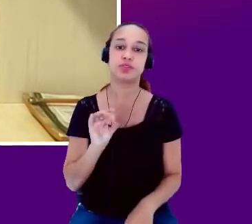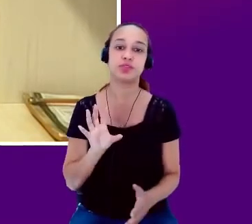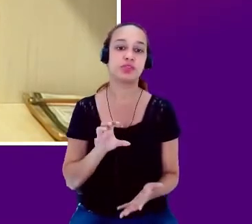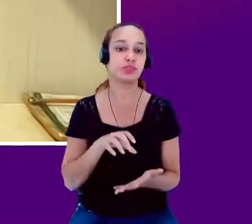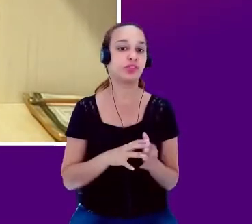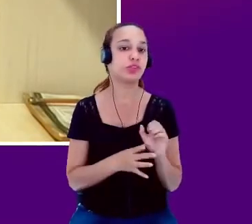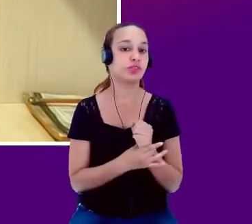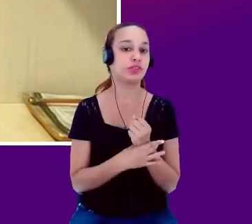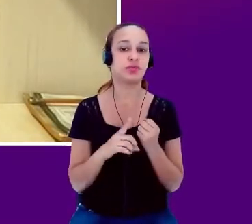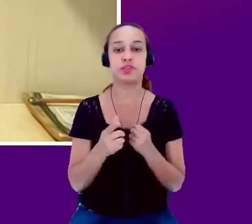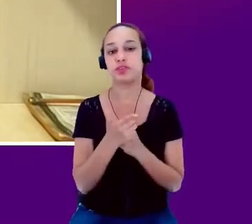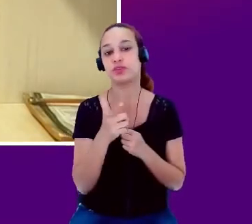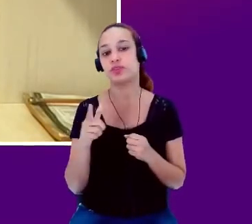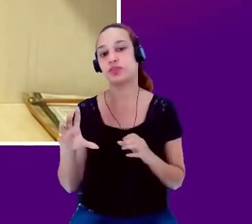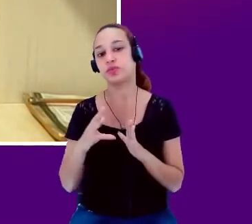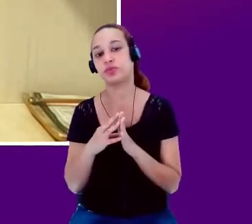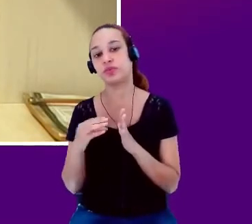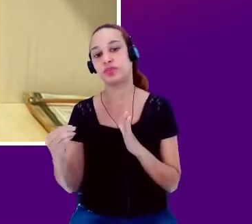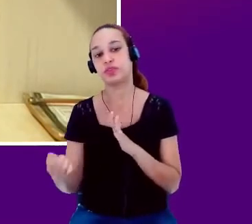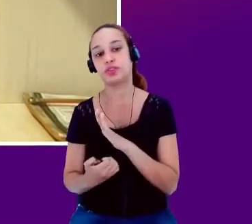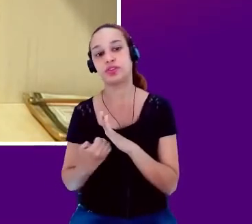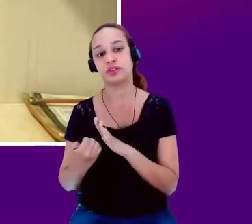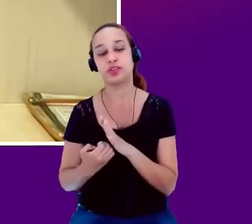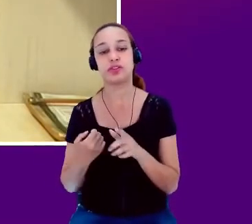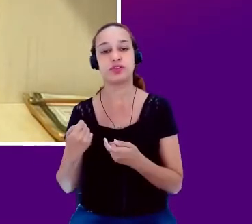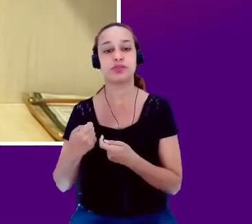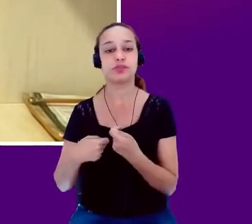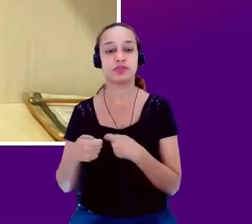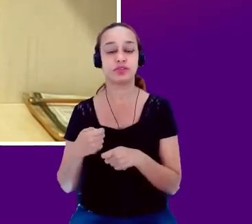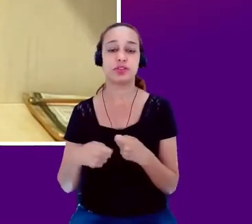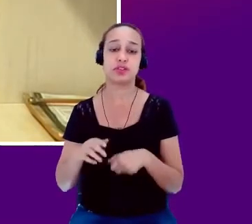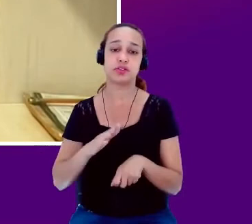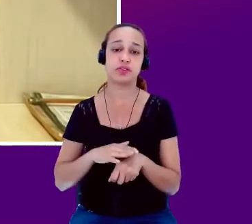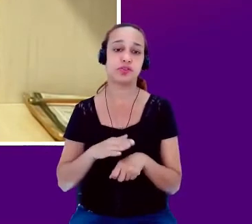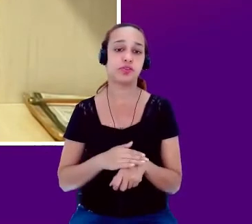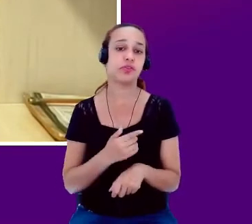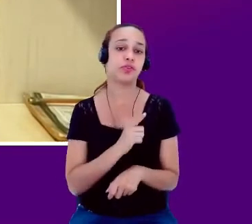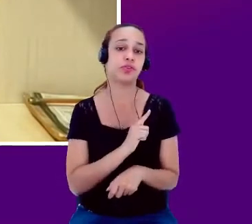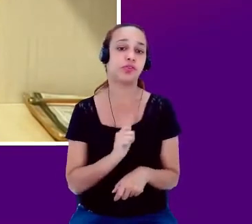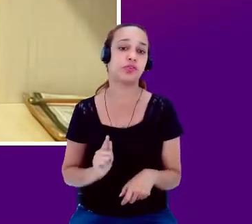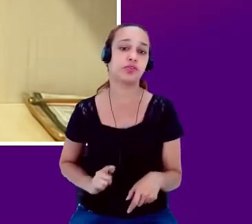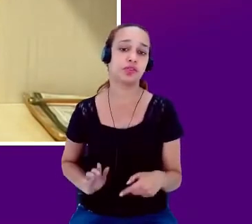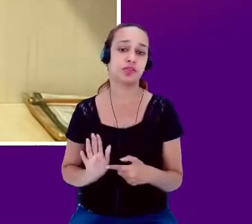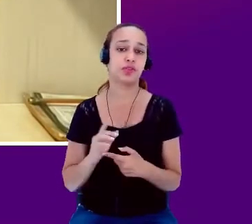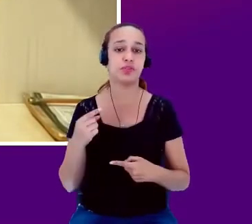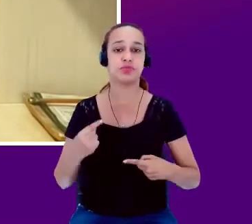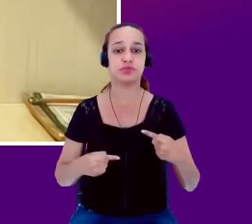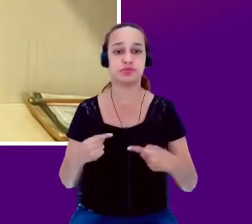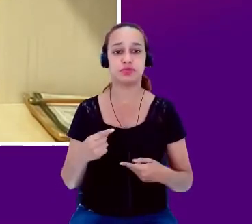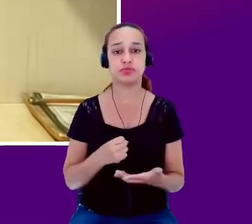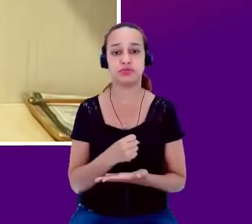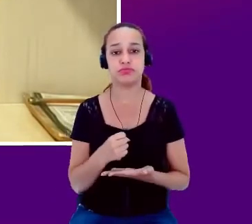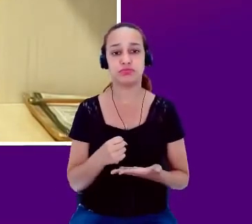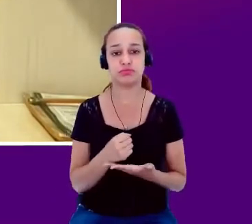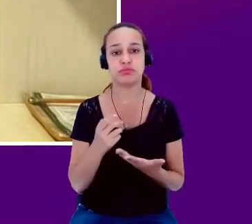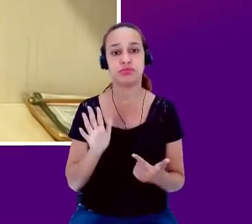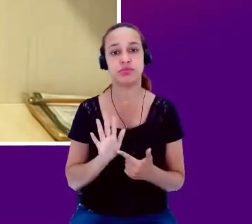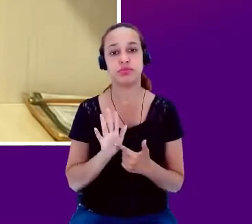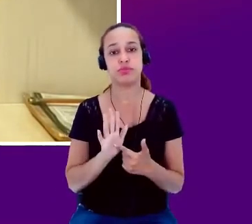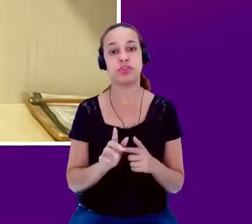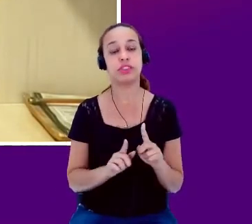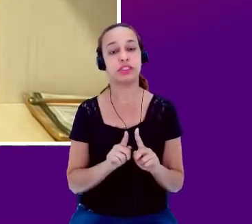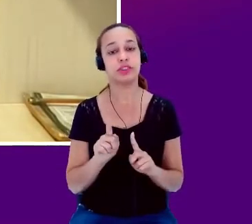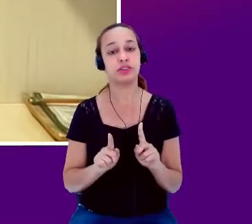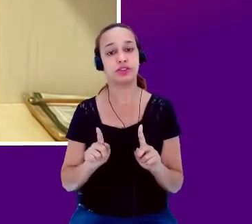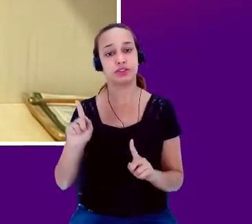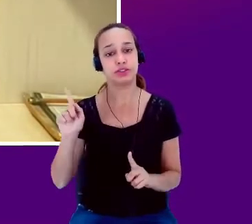seguros, mas em inúmeros modelos de negócio, inclusive no próprio governo, né? Quando a gente formula políticas públicas baseadas em evidências estatísticas,